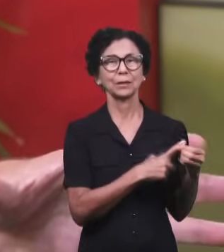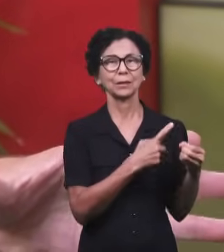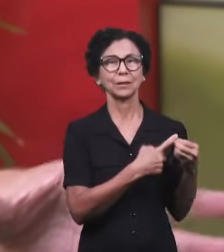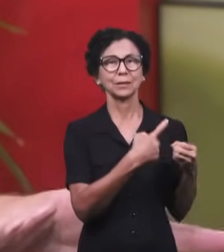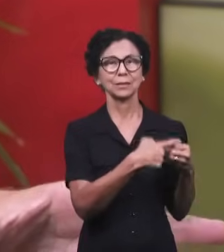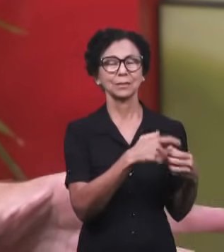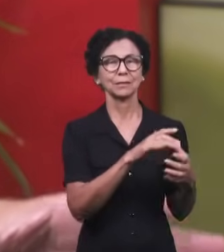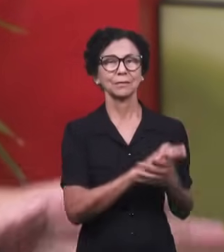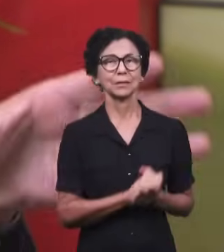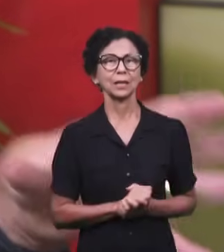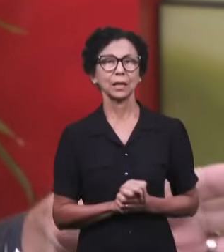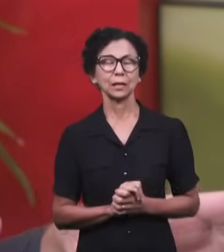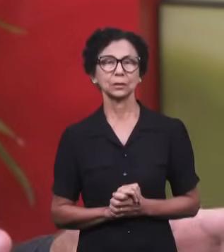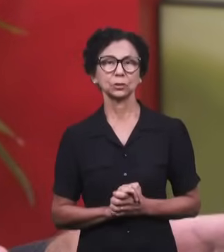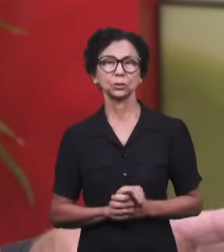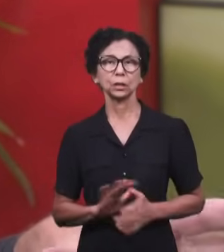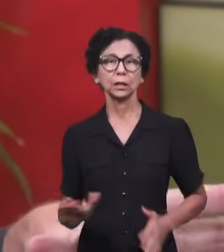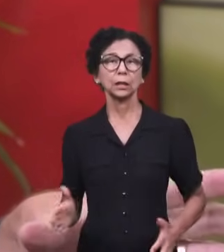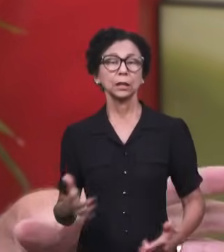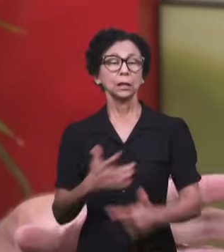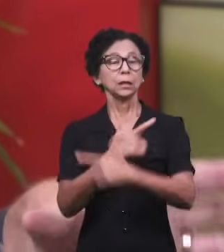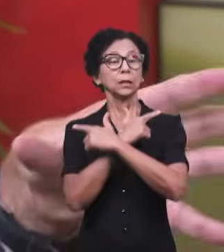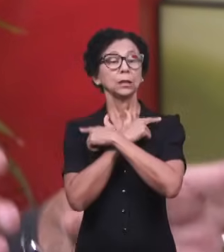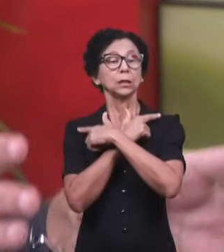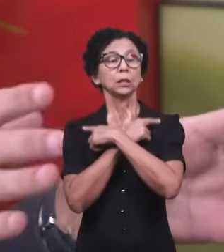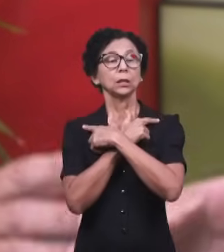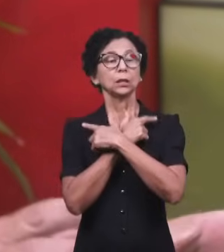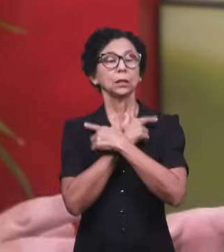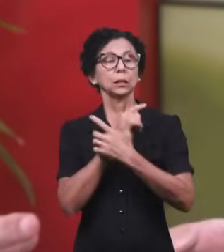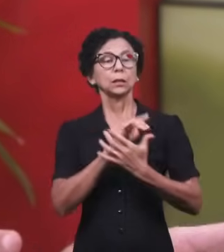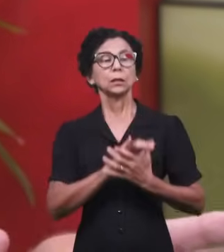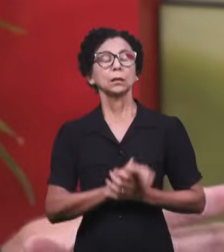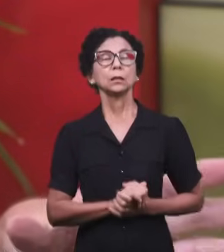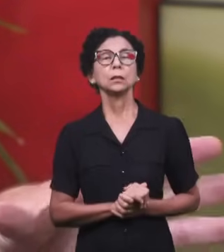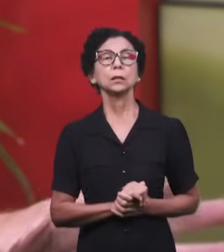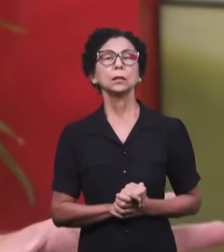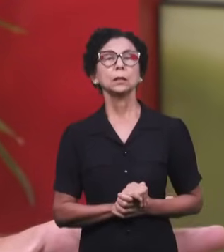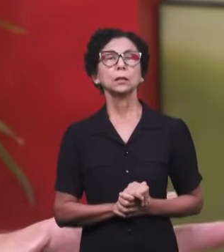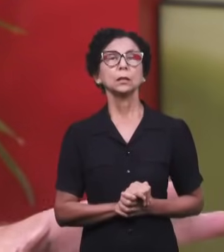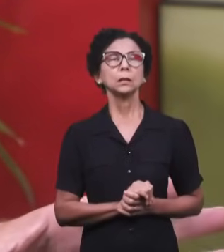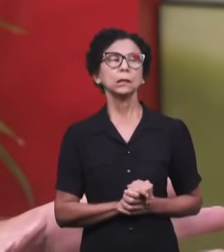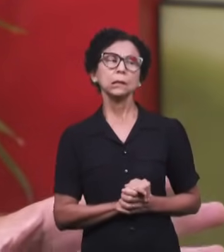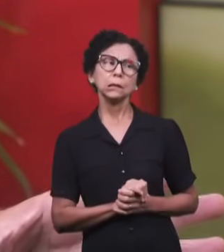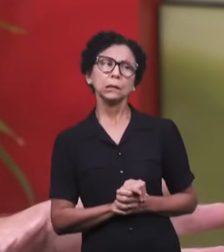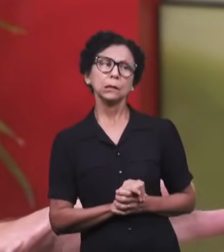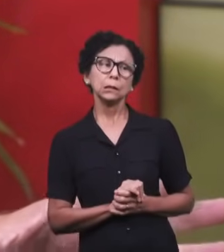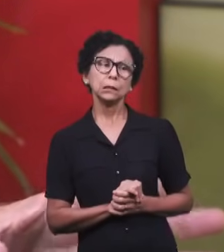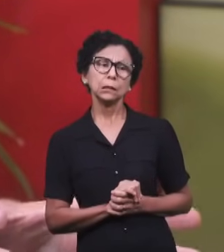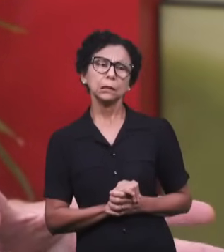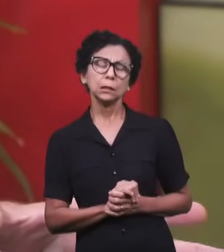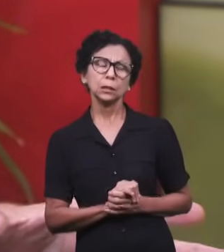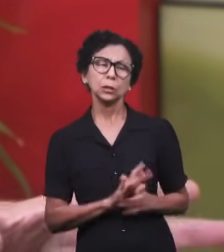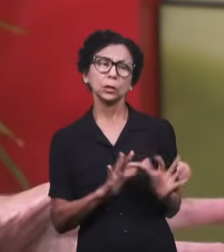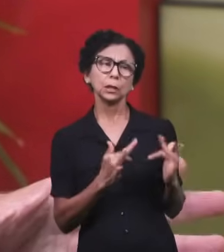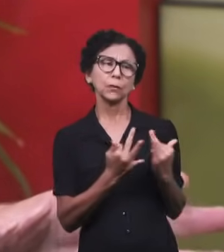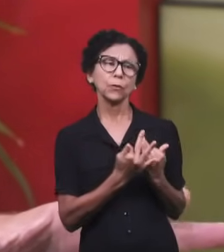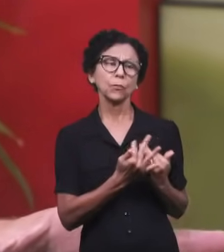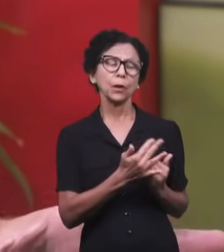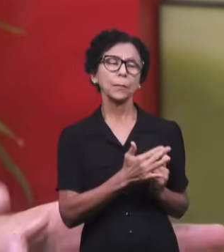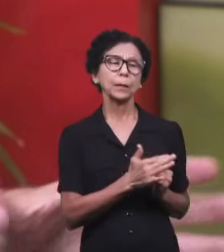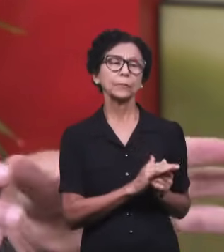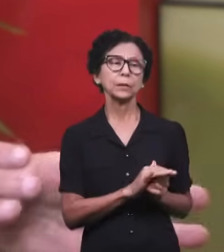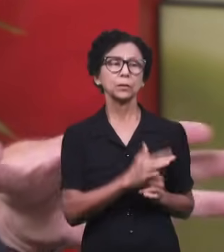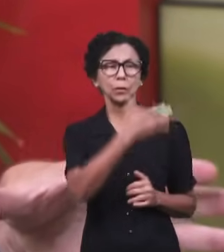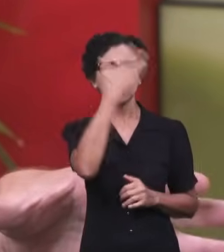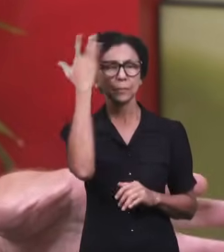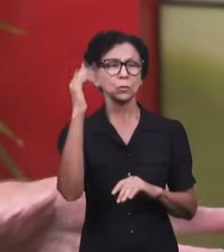eles estavam impondo um comportamento. Nós queremos os varões. Ló tentou conversar, negociar. Olha, não tem